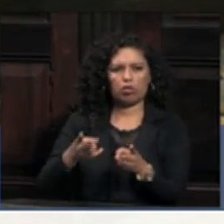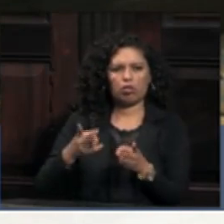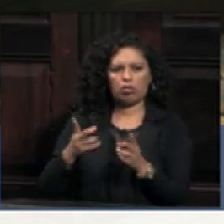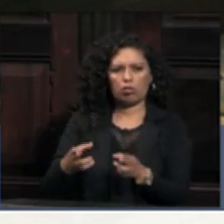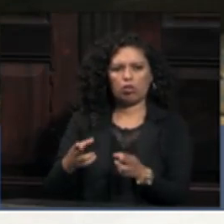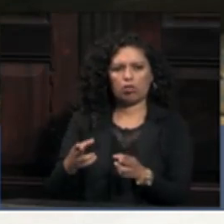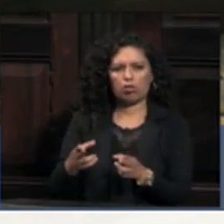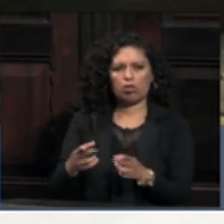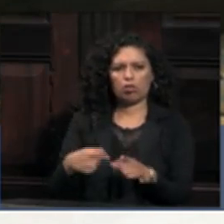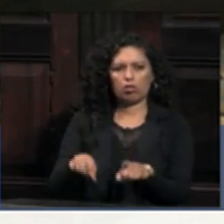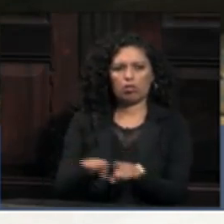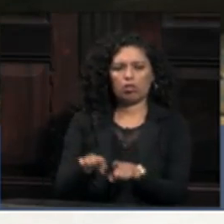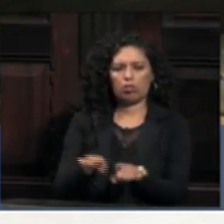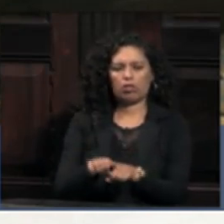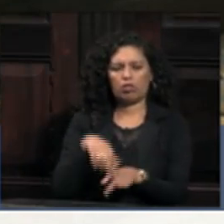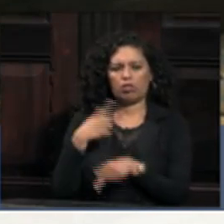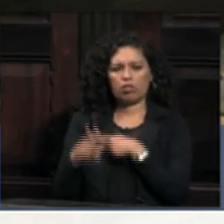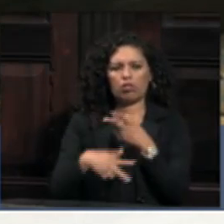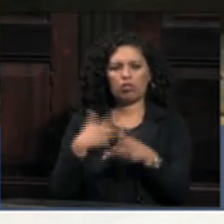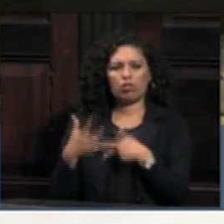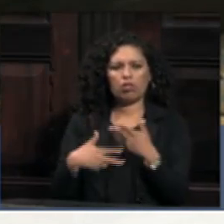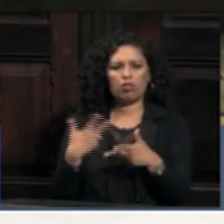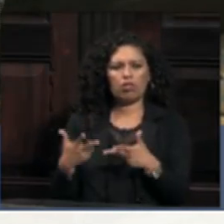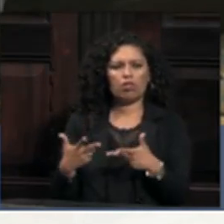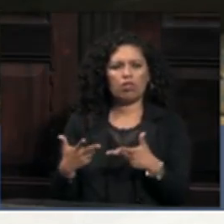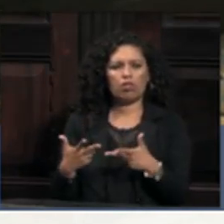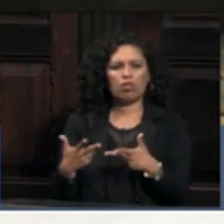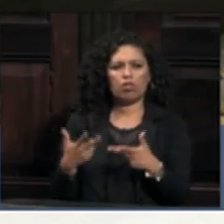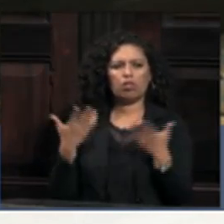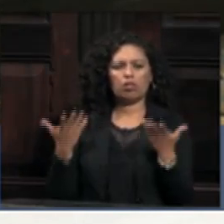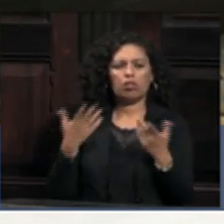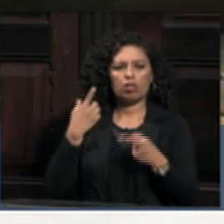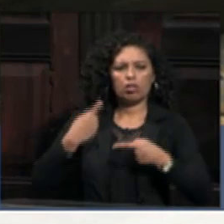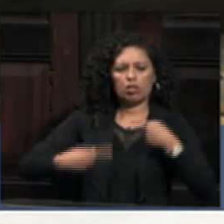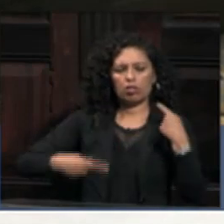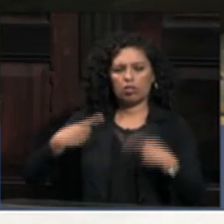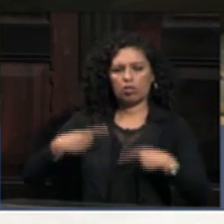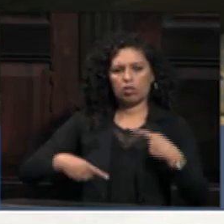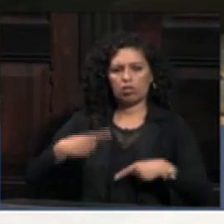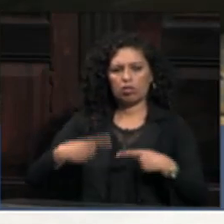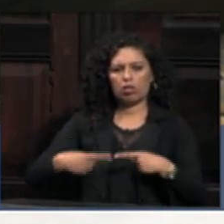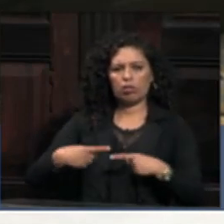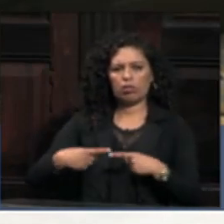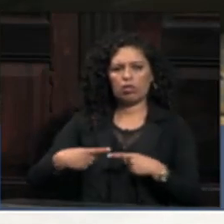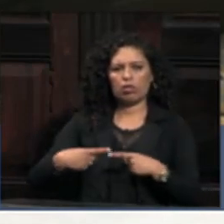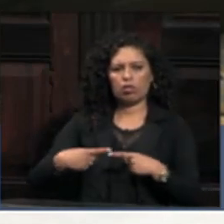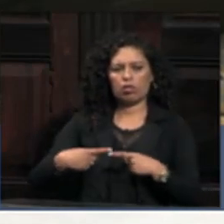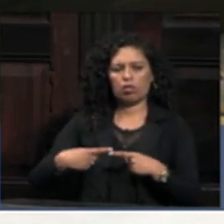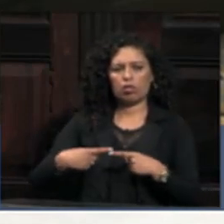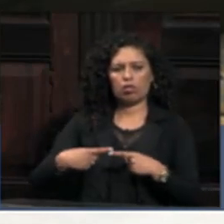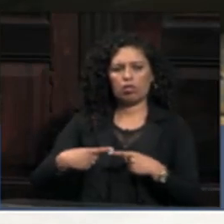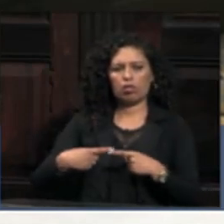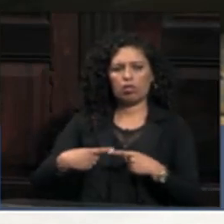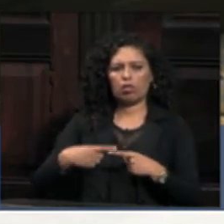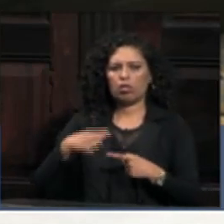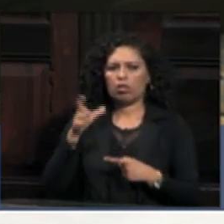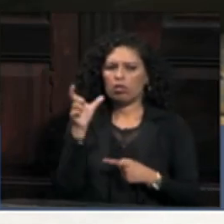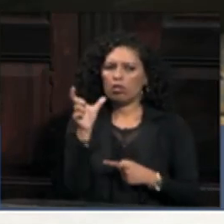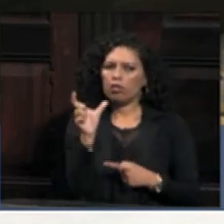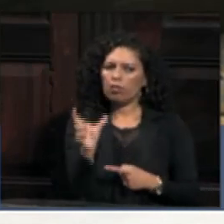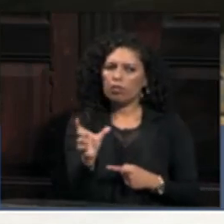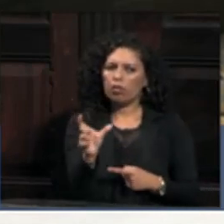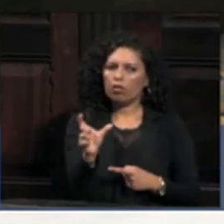E dizer também, por último, que ainda pretendo debater esse mês a questão do Código de Barra, a questão